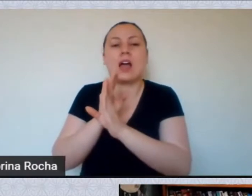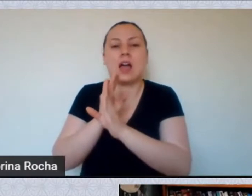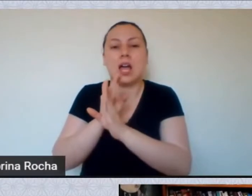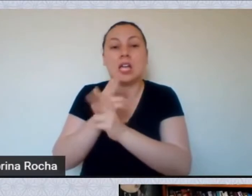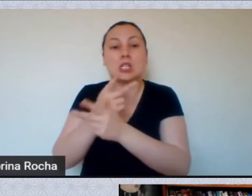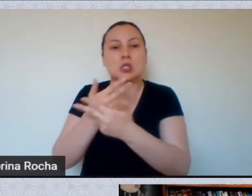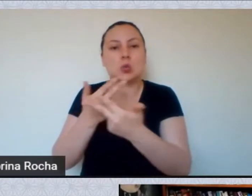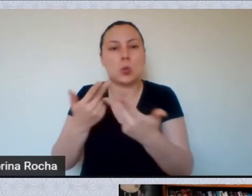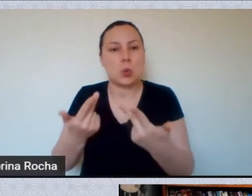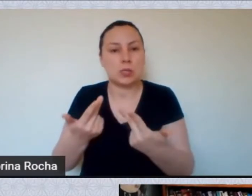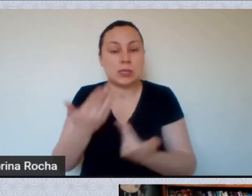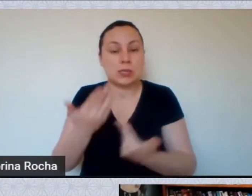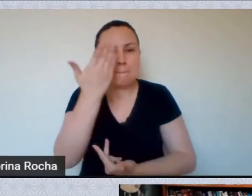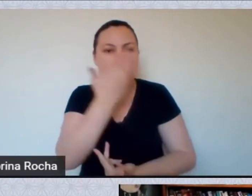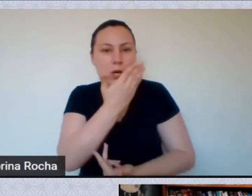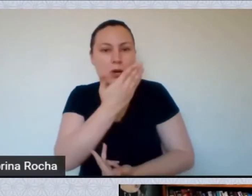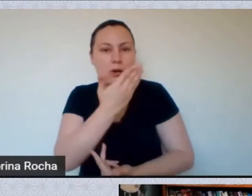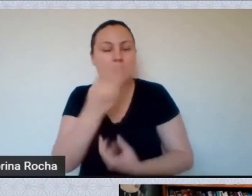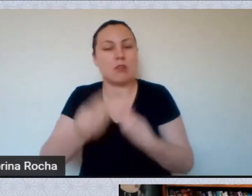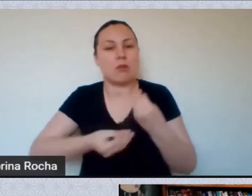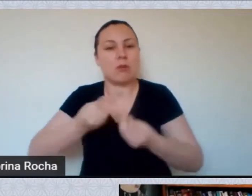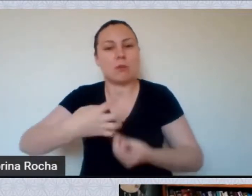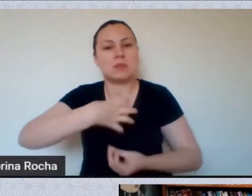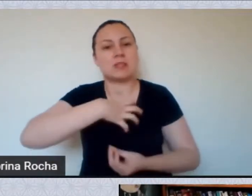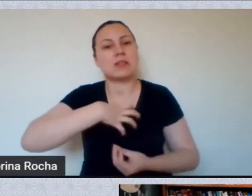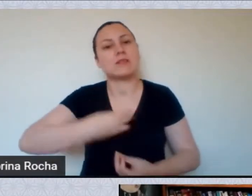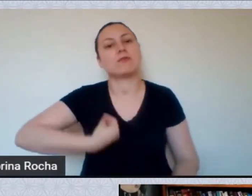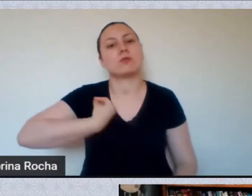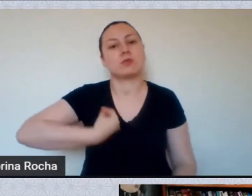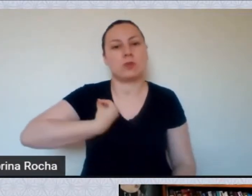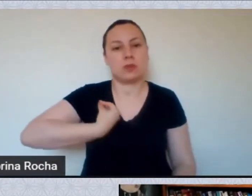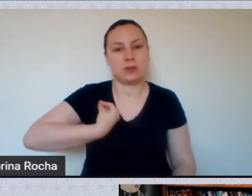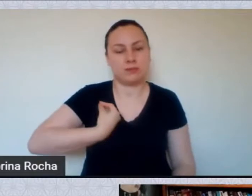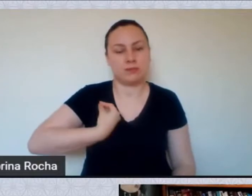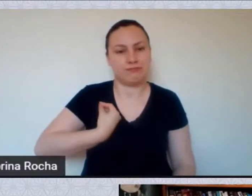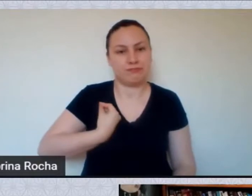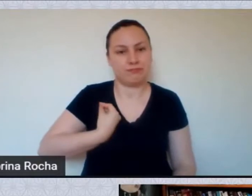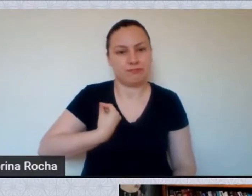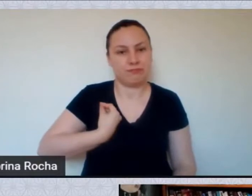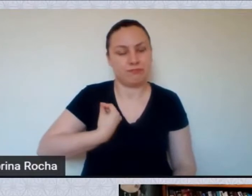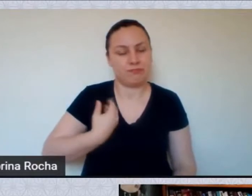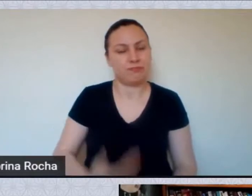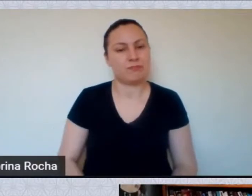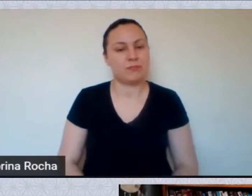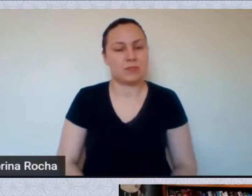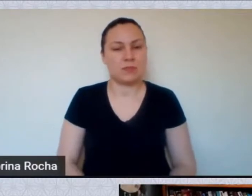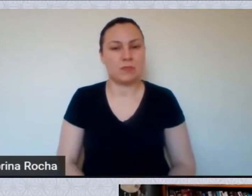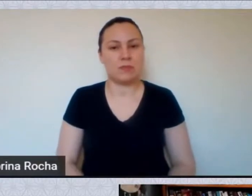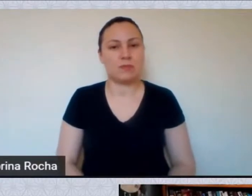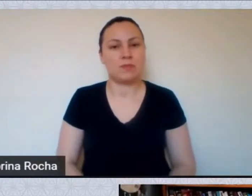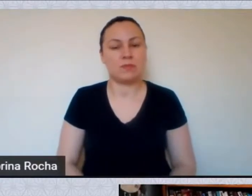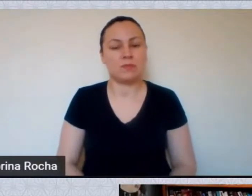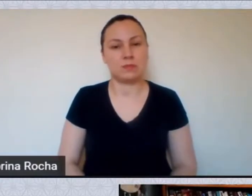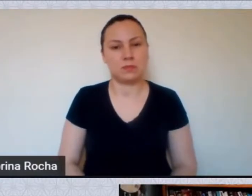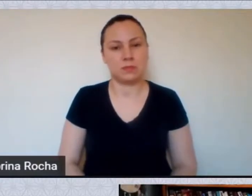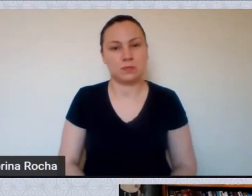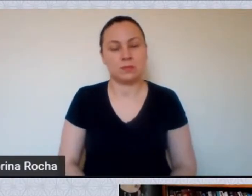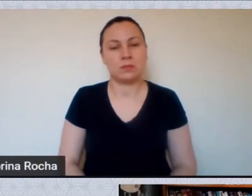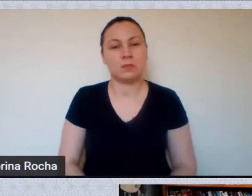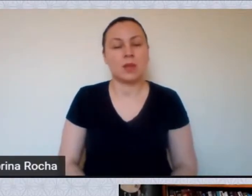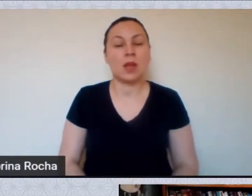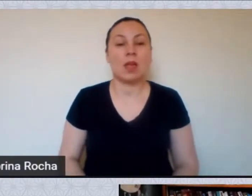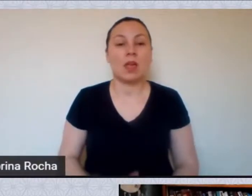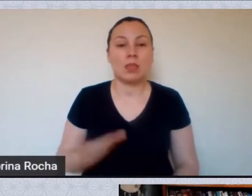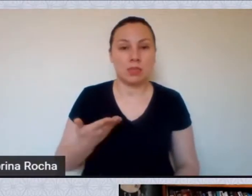Essa é a missão. Síntese. Uhum. E tirando, então houve vamos dizer assim, uma